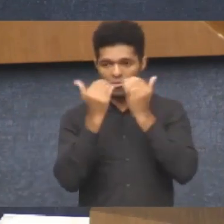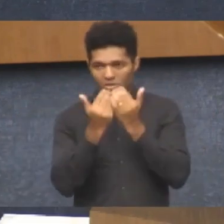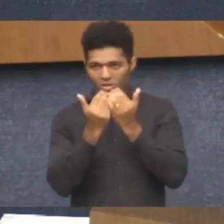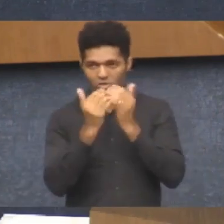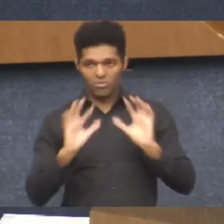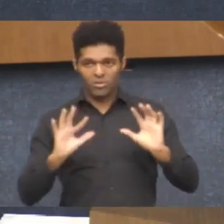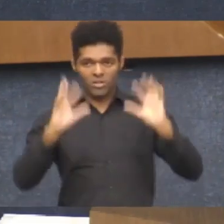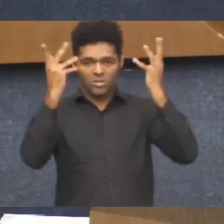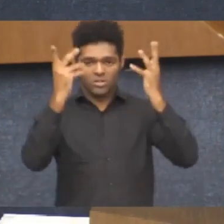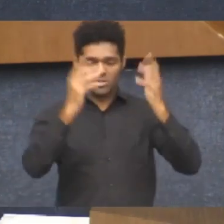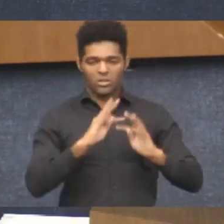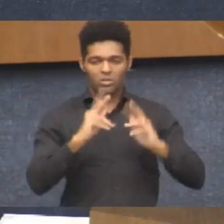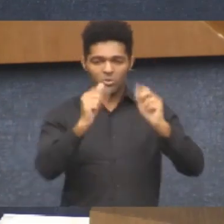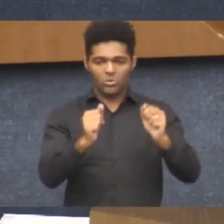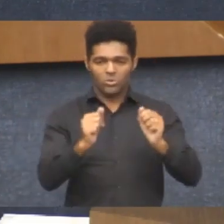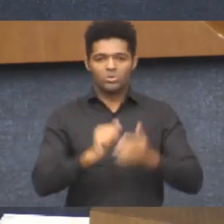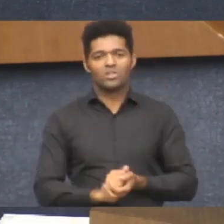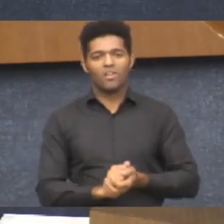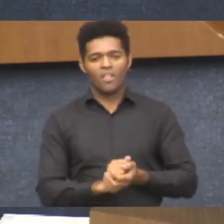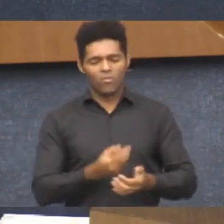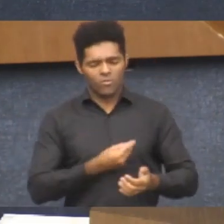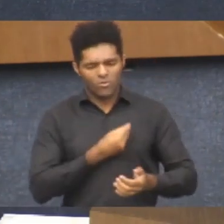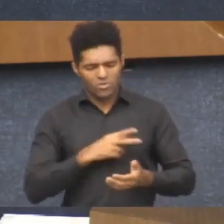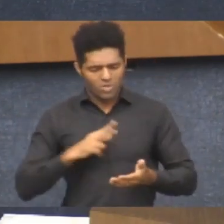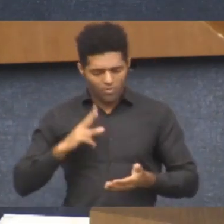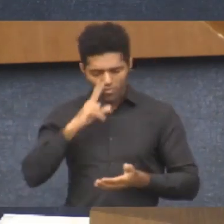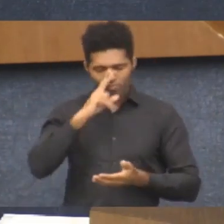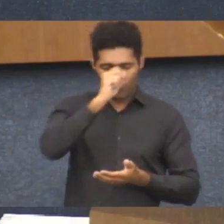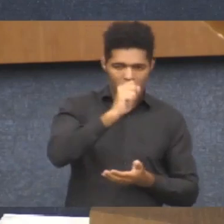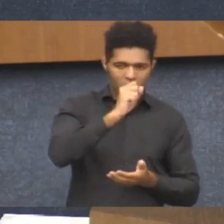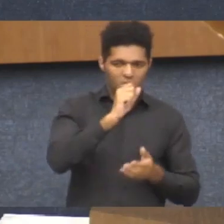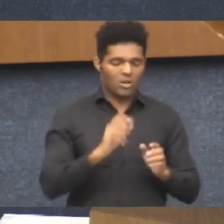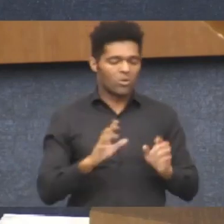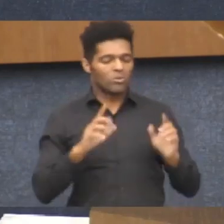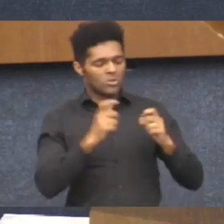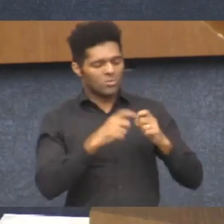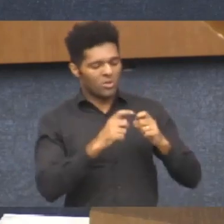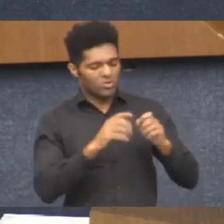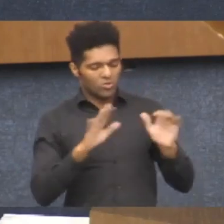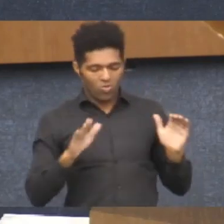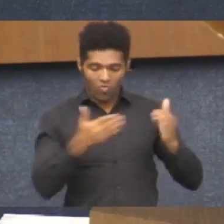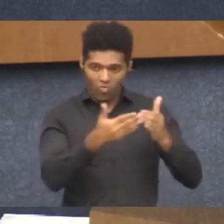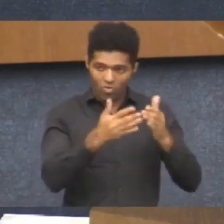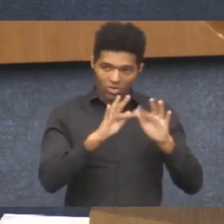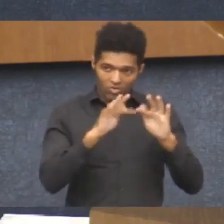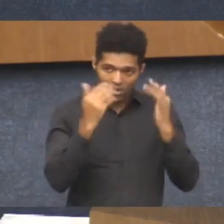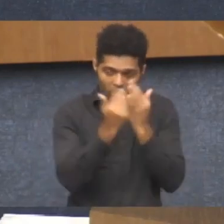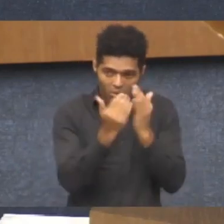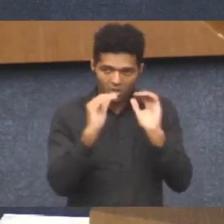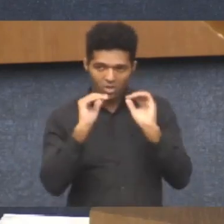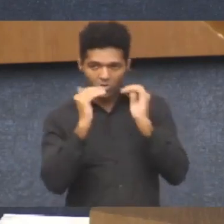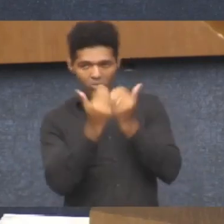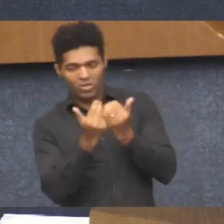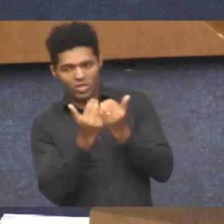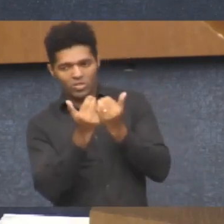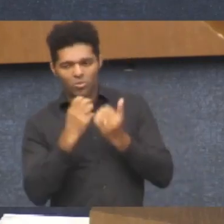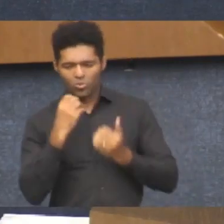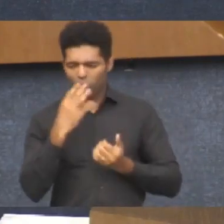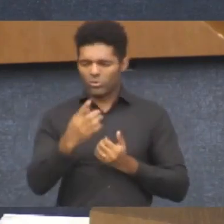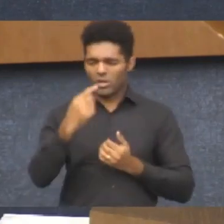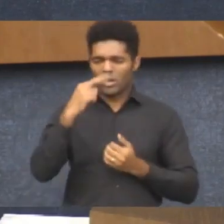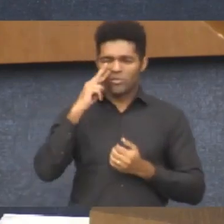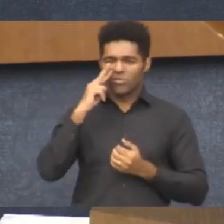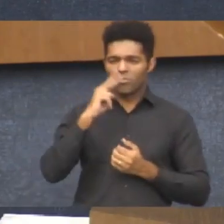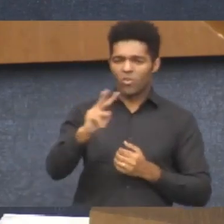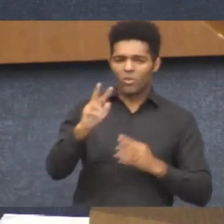da MFC que nos emociona tanto. É muito bacana estar daqui de cima e vendo vocês, né? Estou muito honrado por, em nome